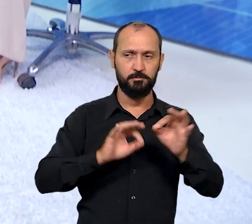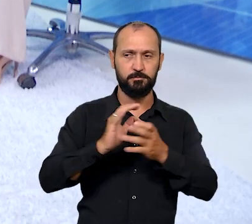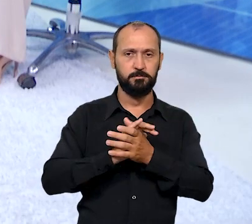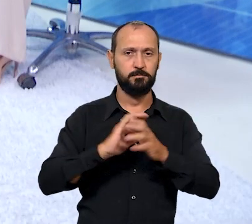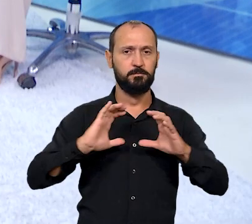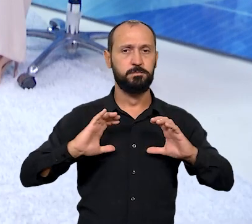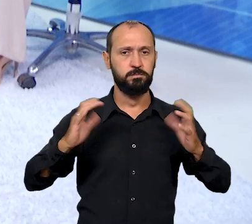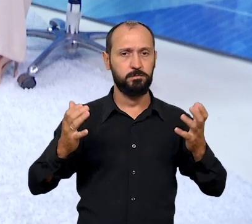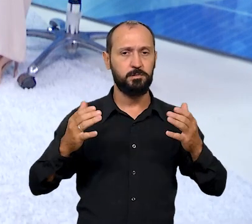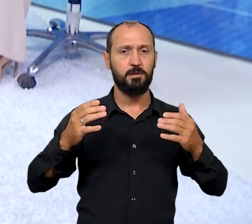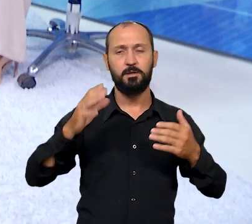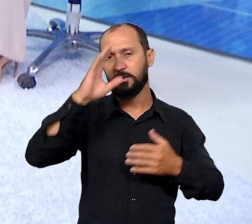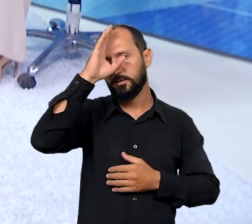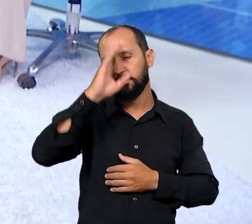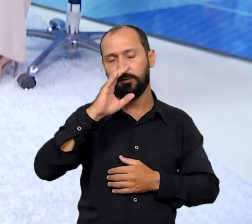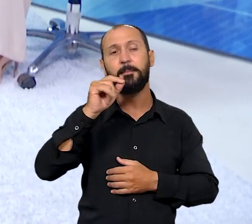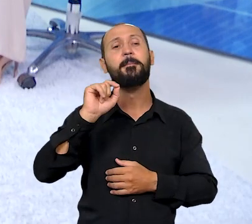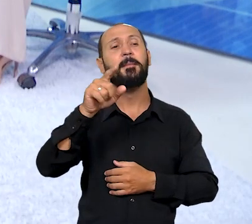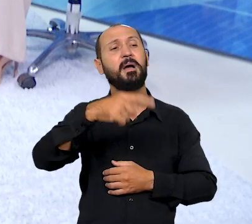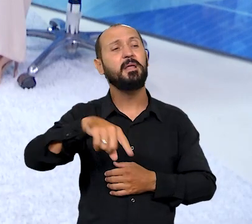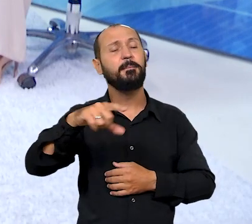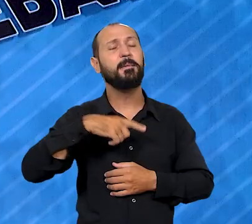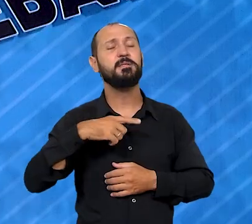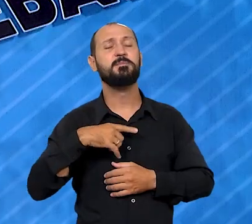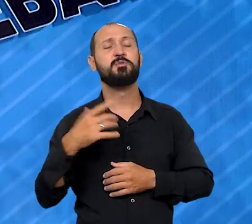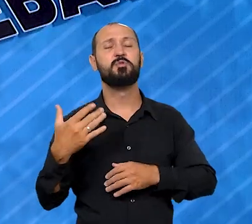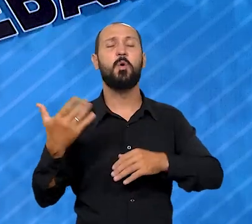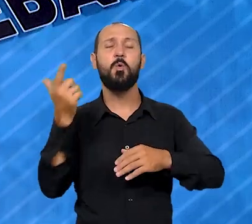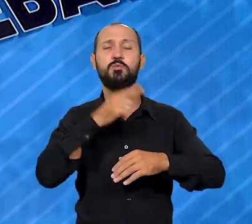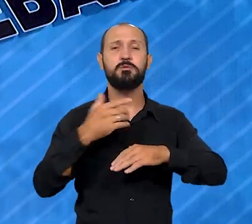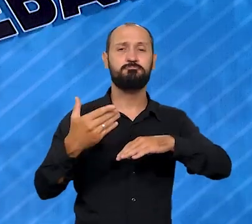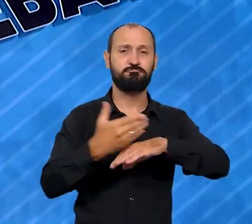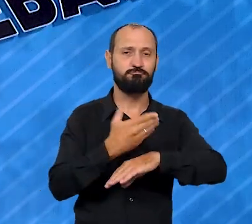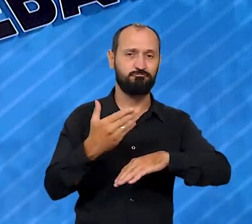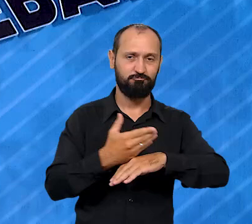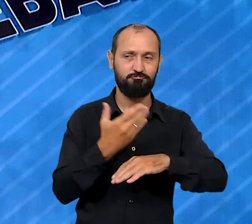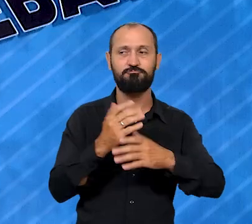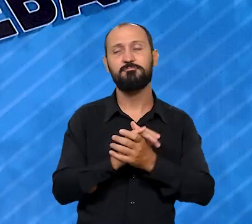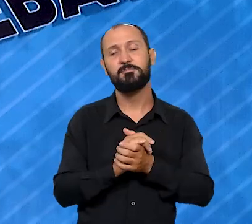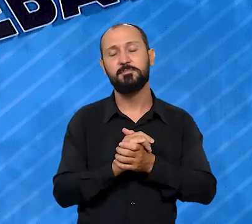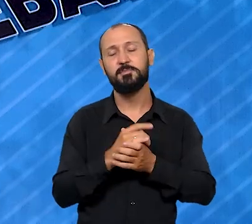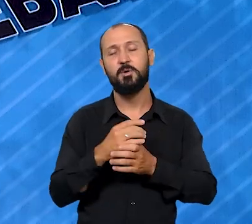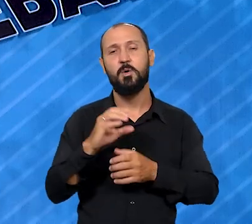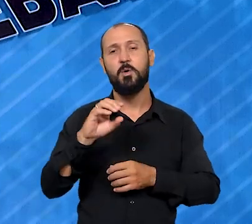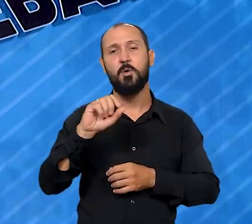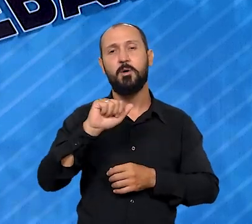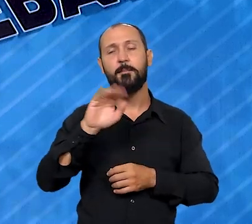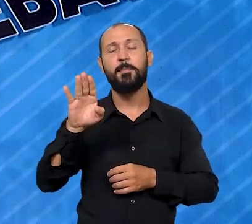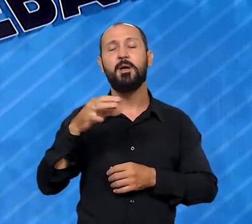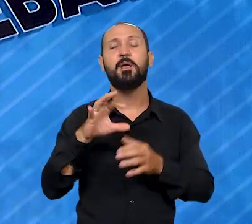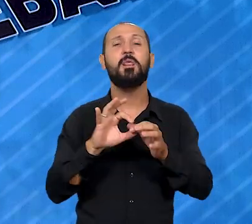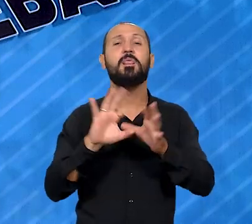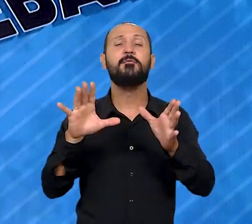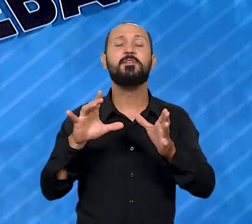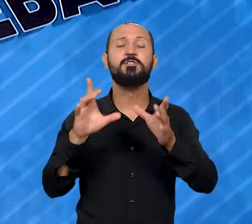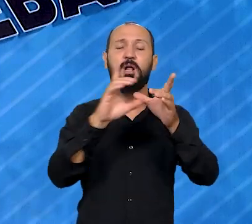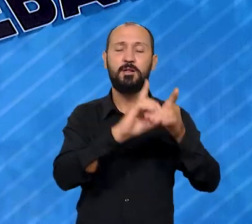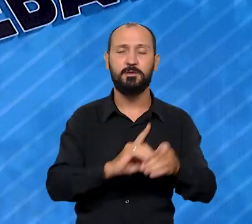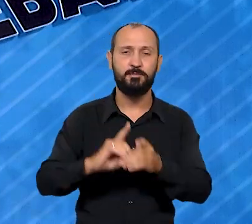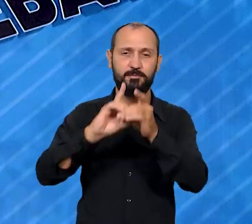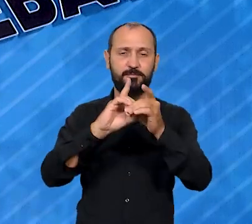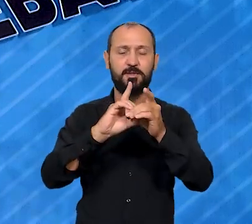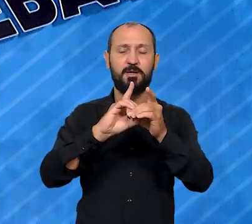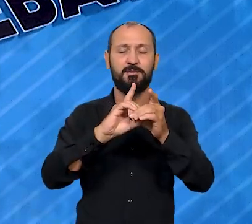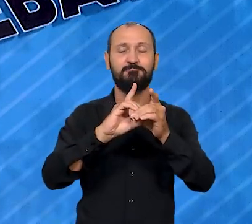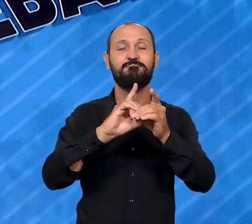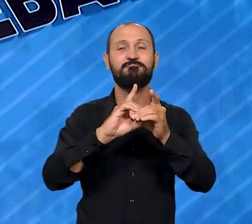isso. Na maioria das vezes, todos os seus eventos são gratuitos, que é para poder dar um acesso, né? Sim. A OAB é uma instituição aí que ela